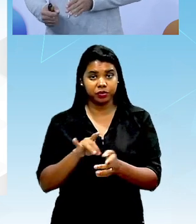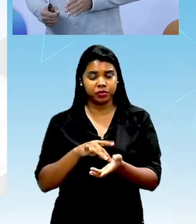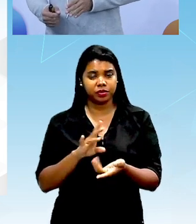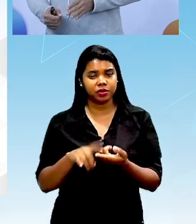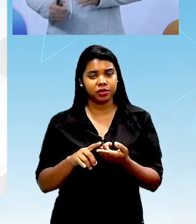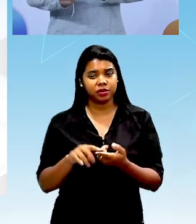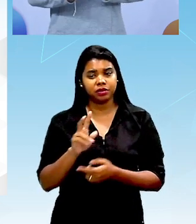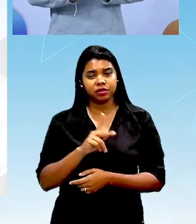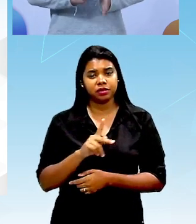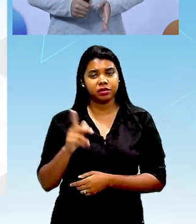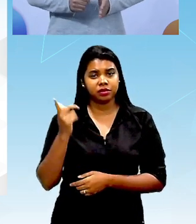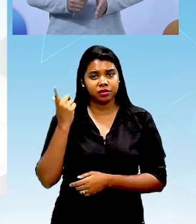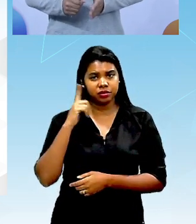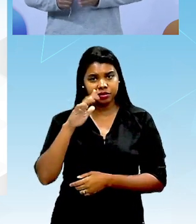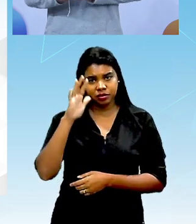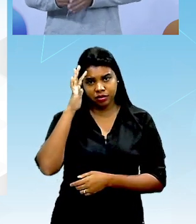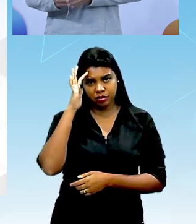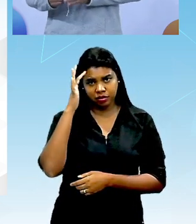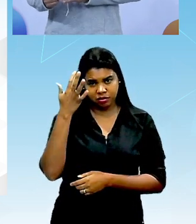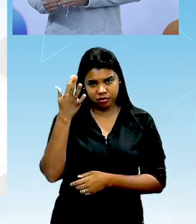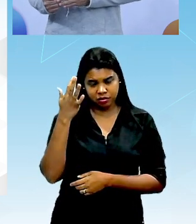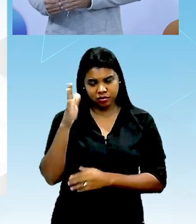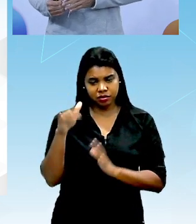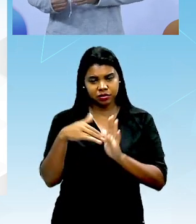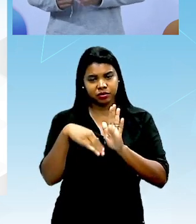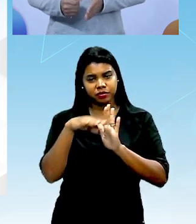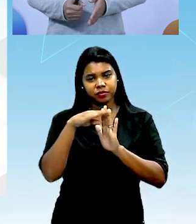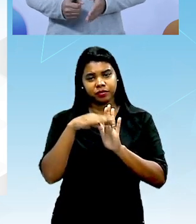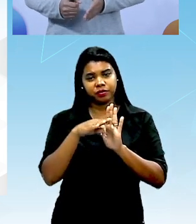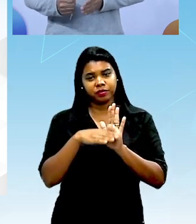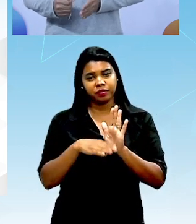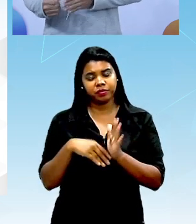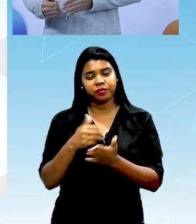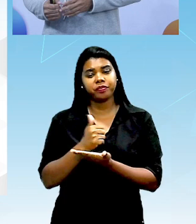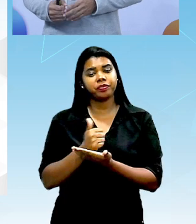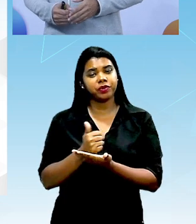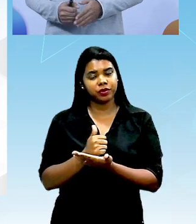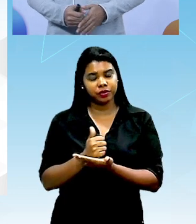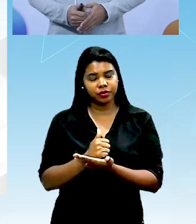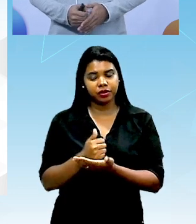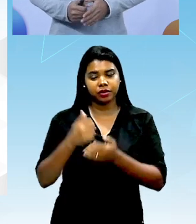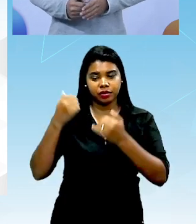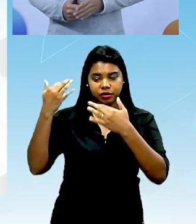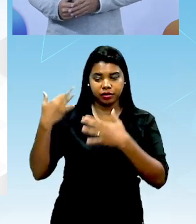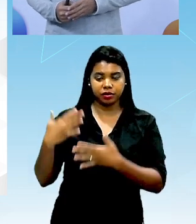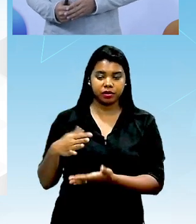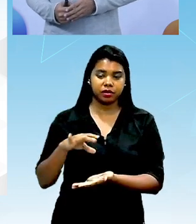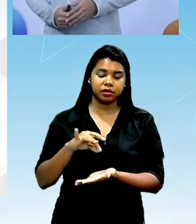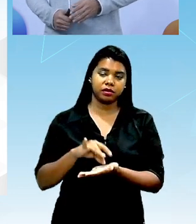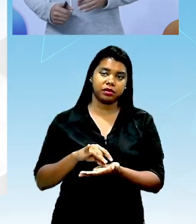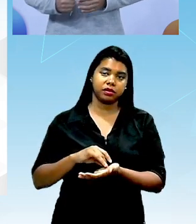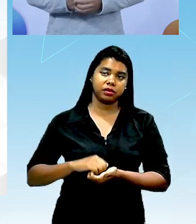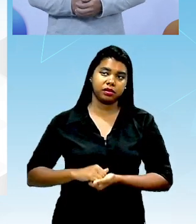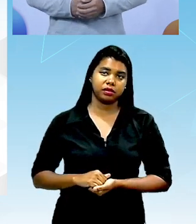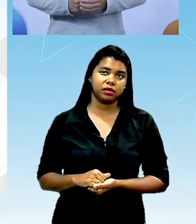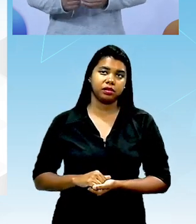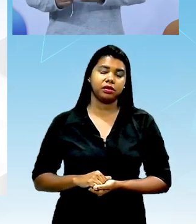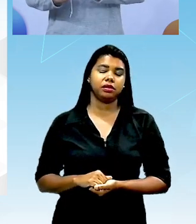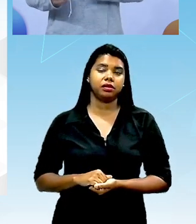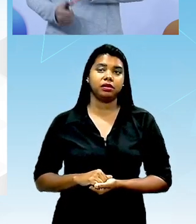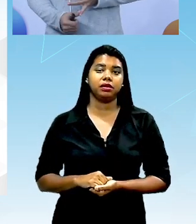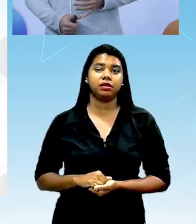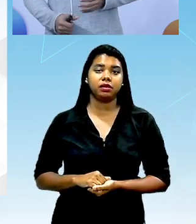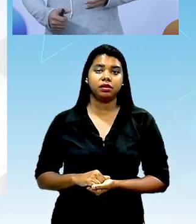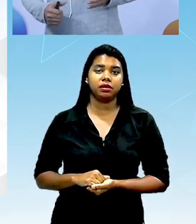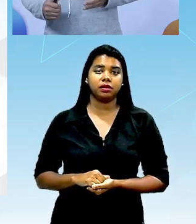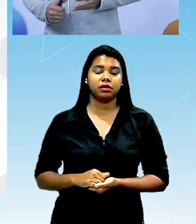consegui resolver todas as plataformas do game World Wall que fala a soma dos ângulos internos. E aí a gente manda